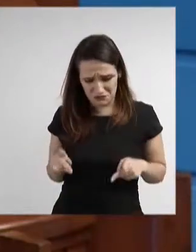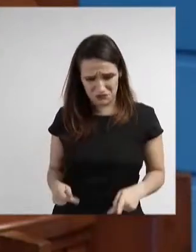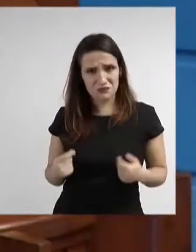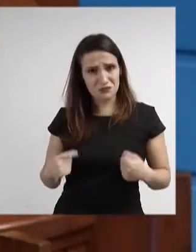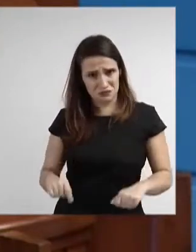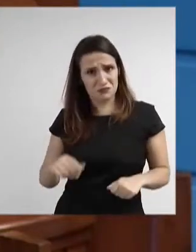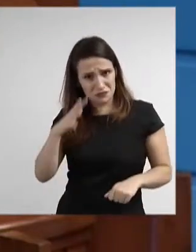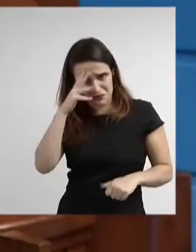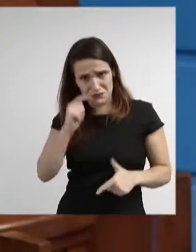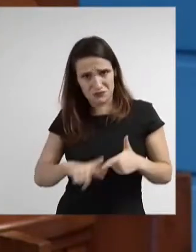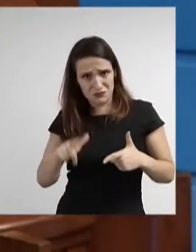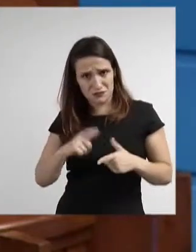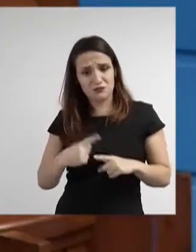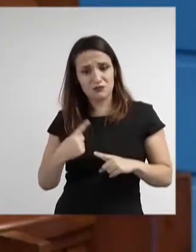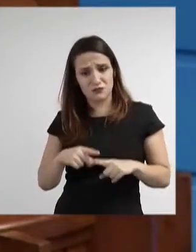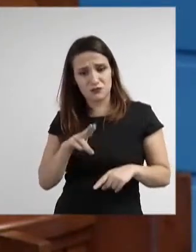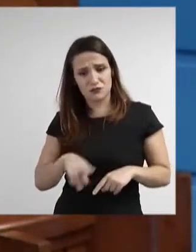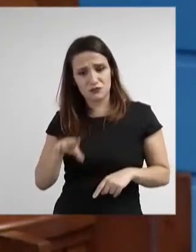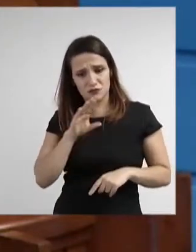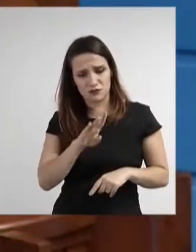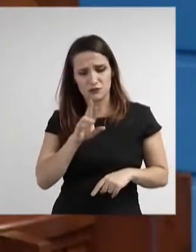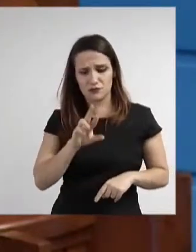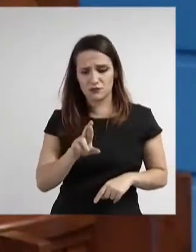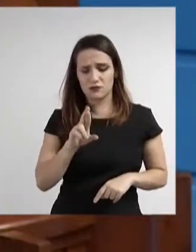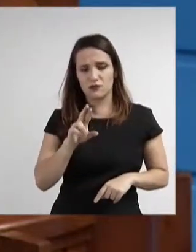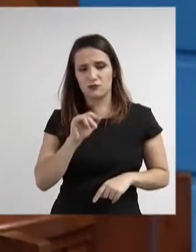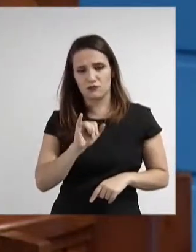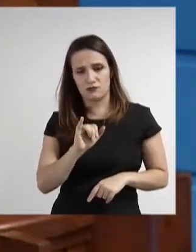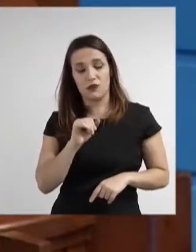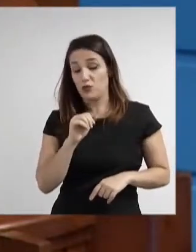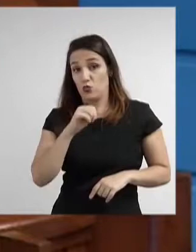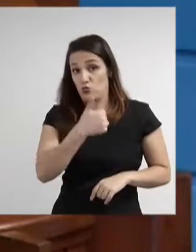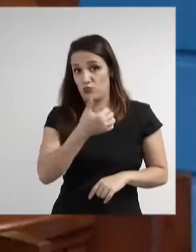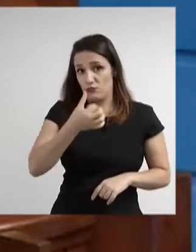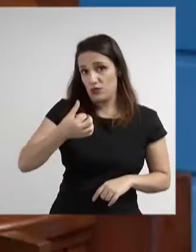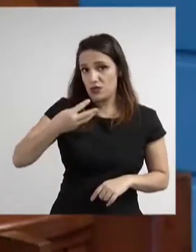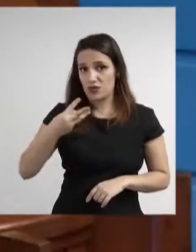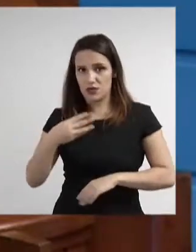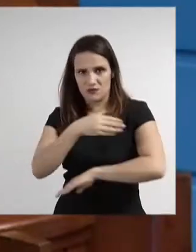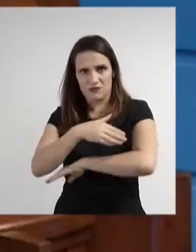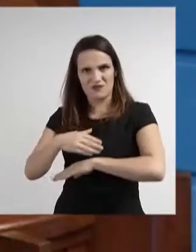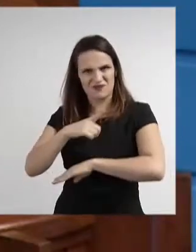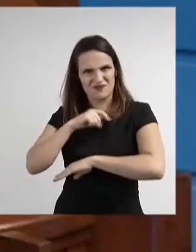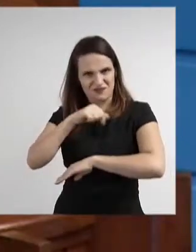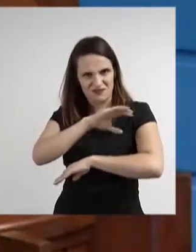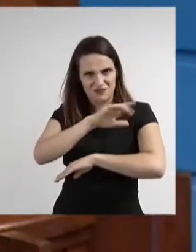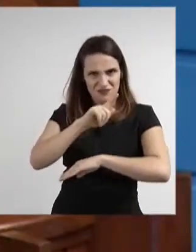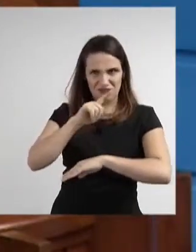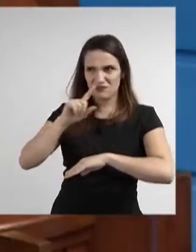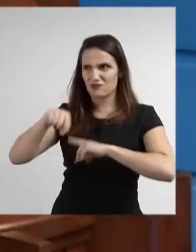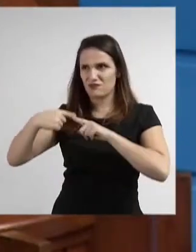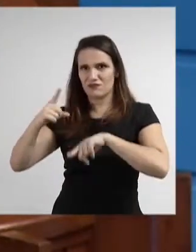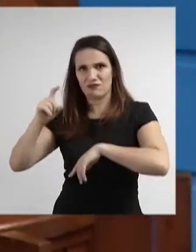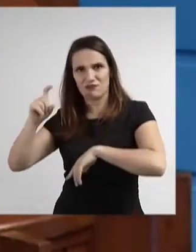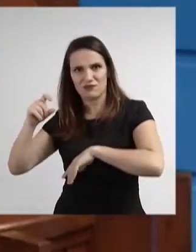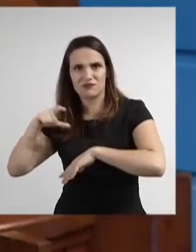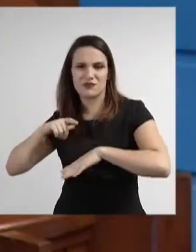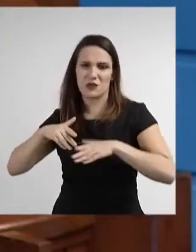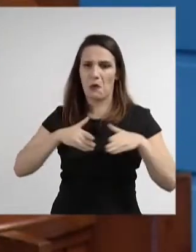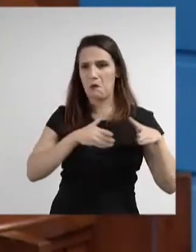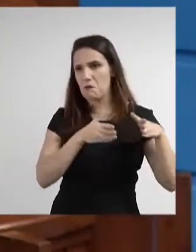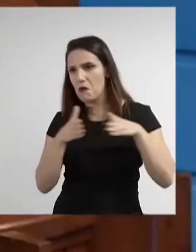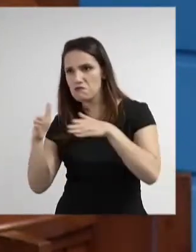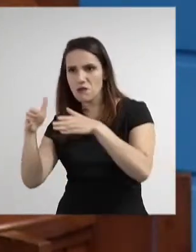que utilizamos a BR-163, essa que passa aqui por Campo Grande, passa por Dourados, enfim, por